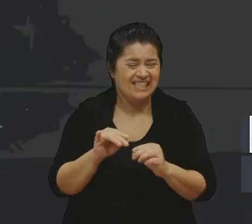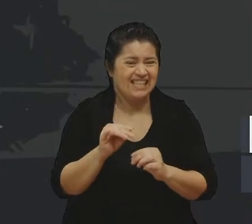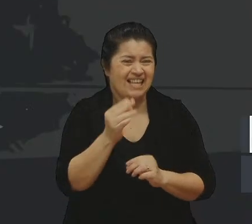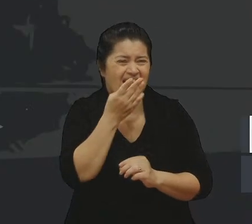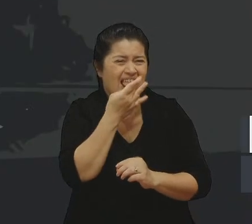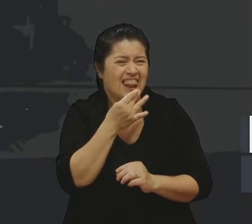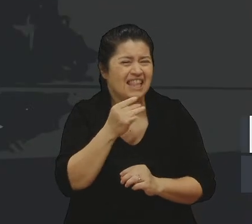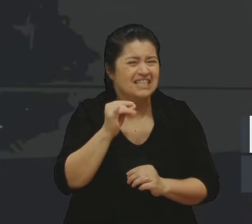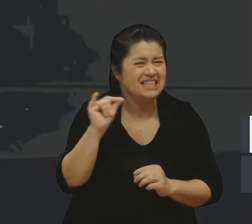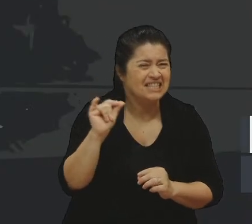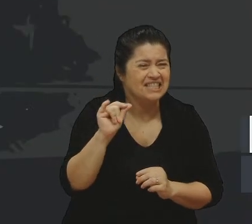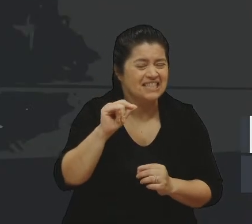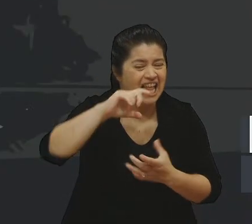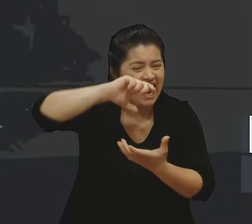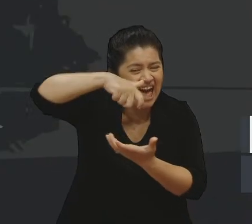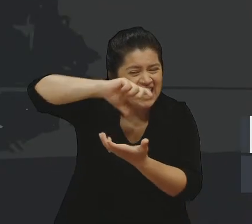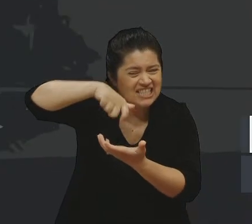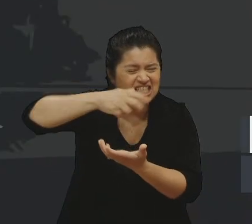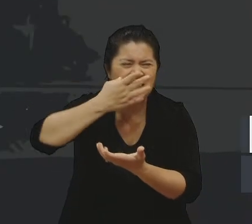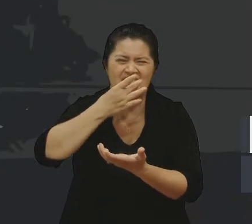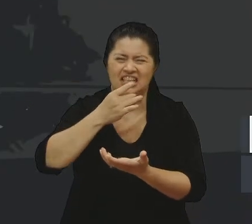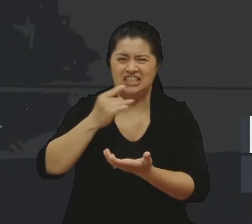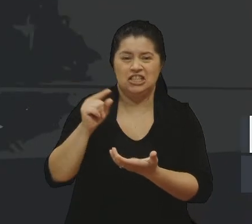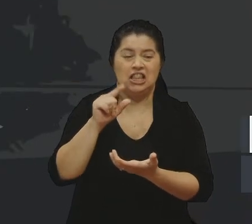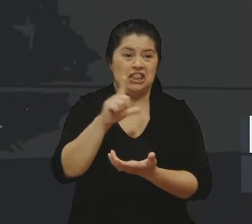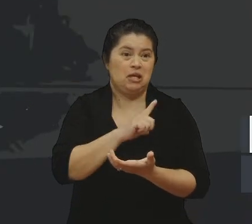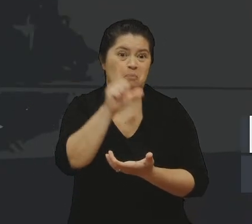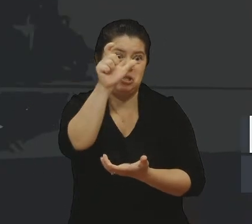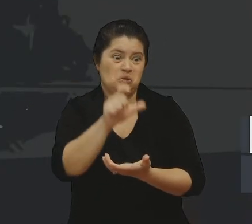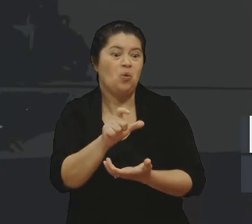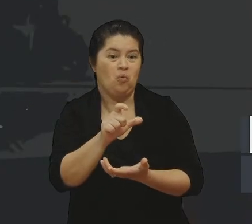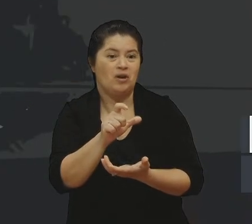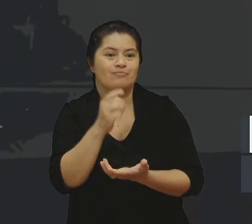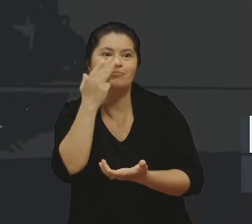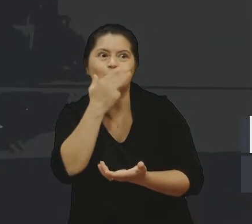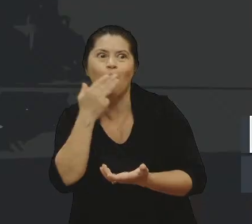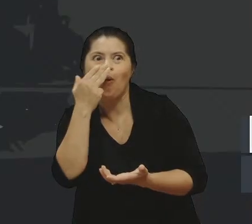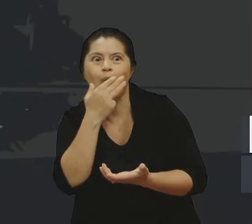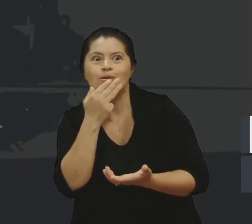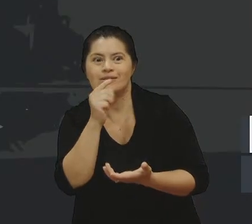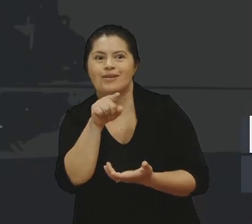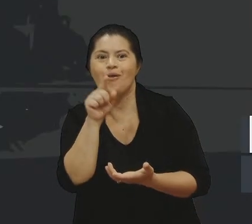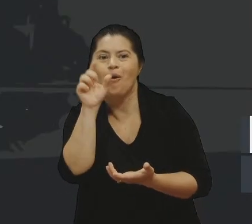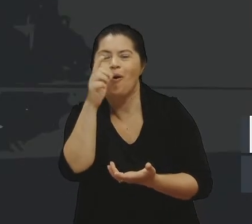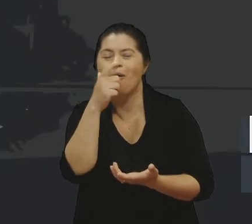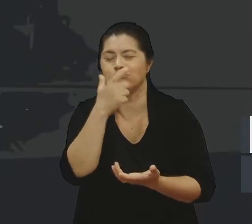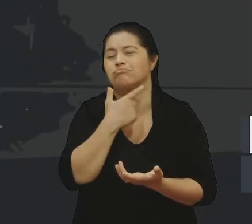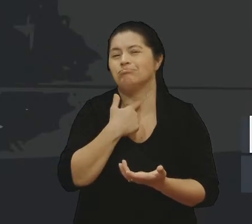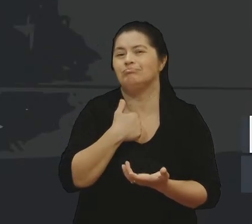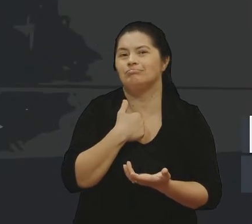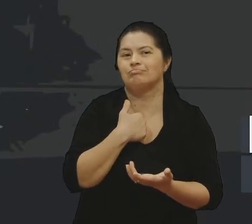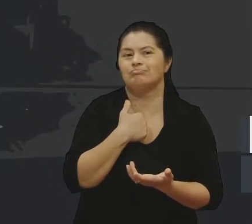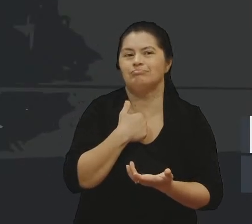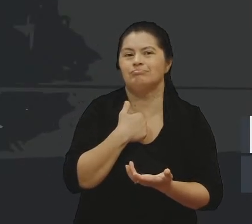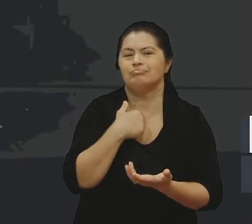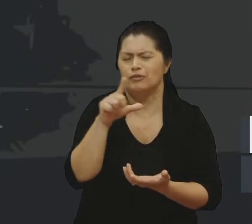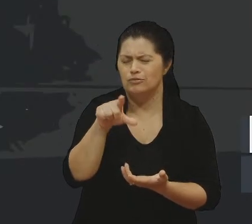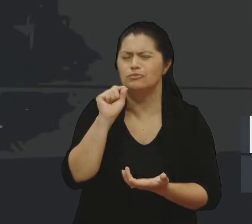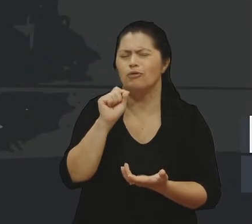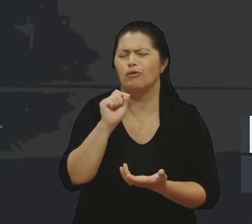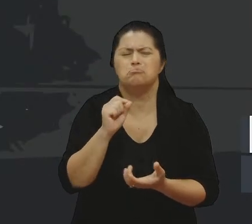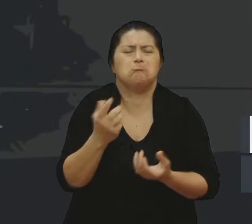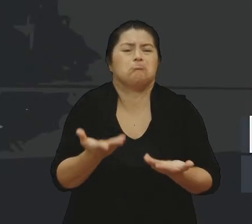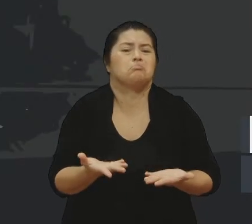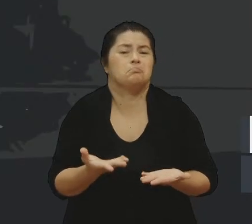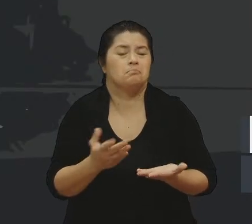Uma laranja pode ser bem azeda. Tem gente que gosta. E tem a doce, a laranja do céu, que é a minha preferida. Entendeu? Então,